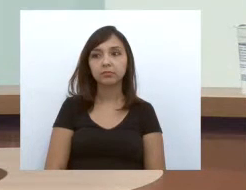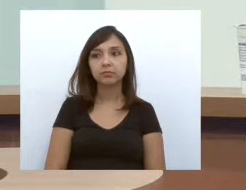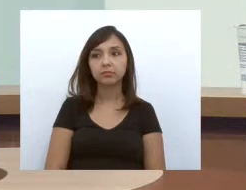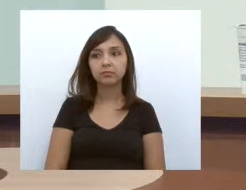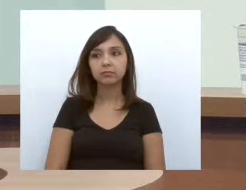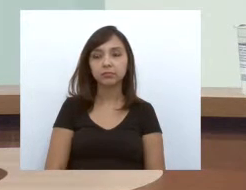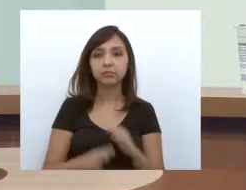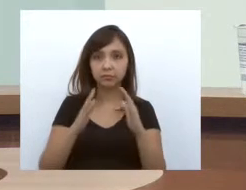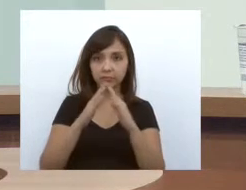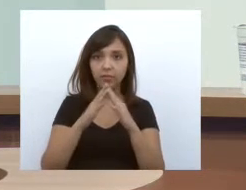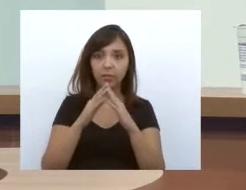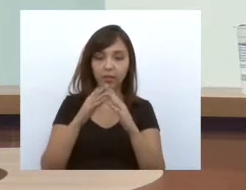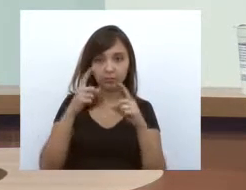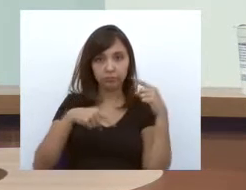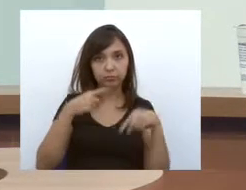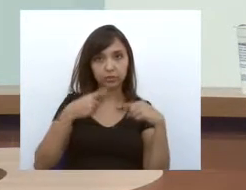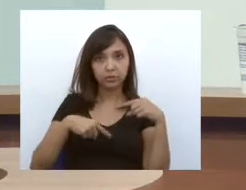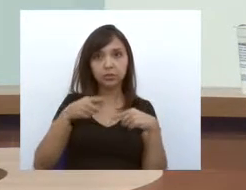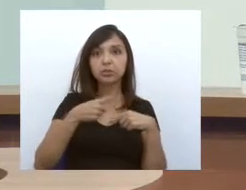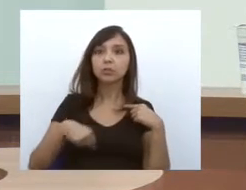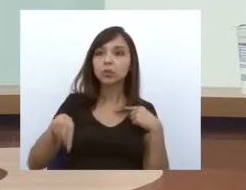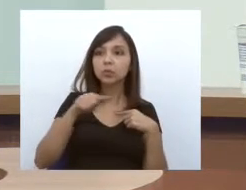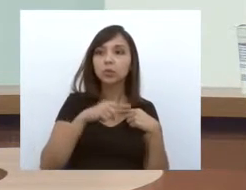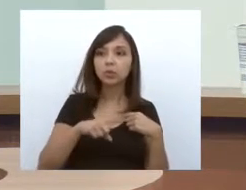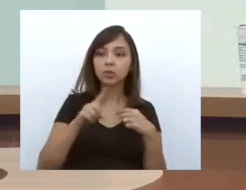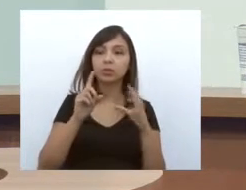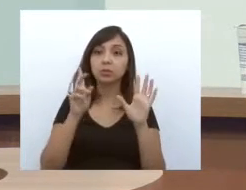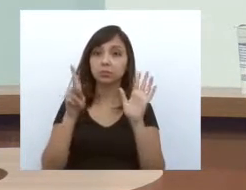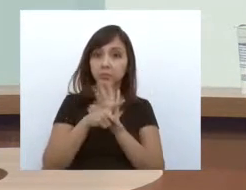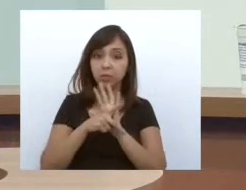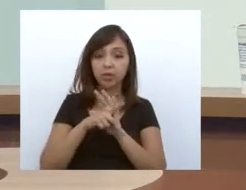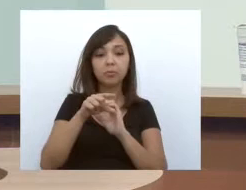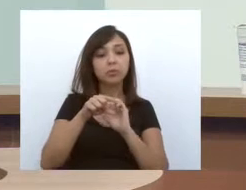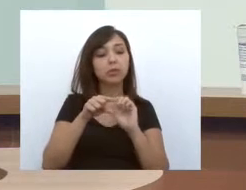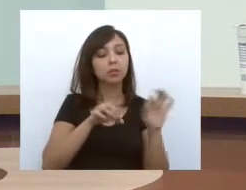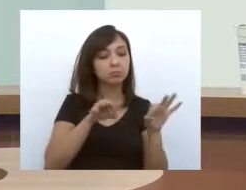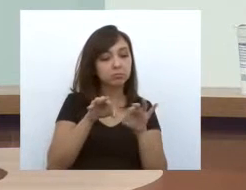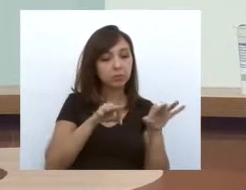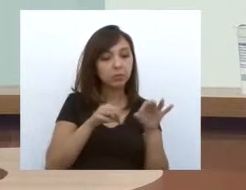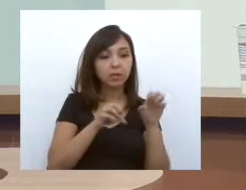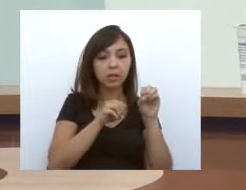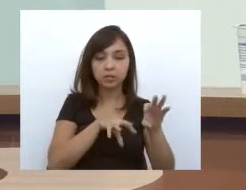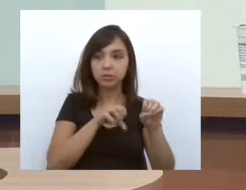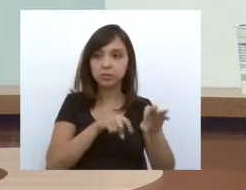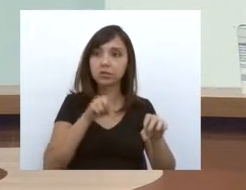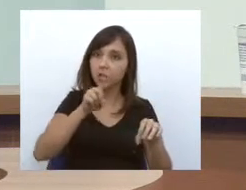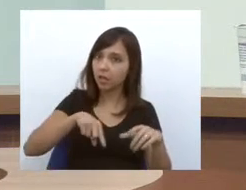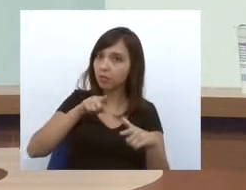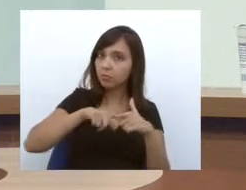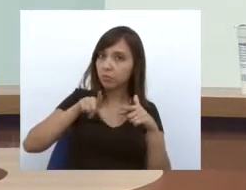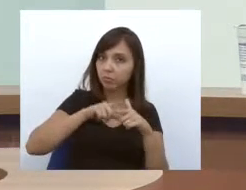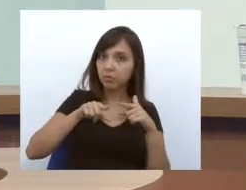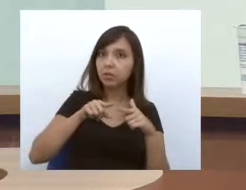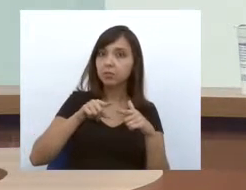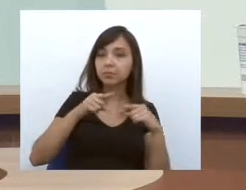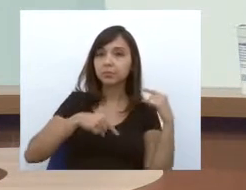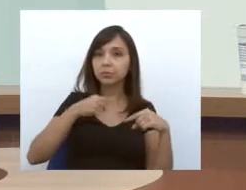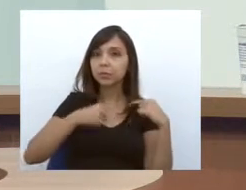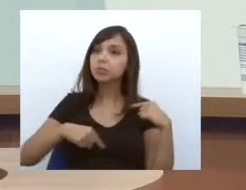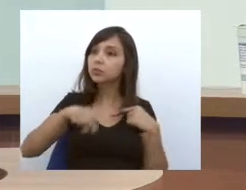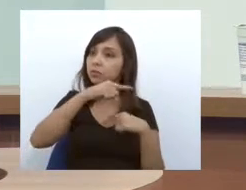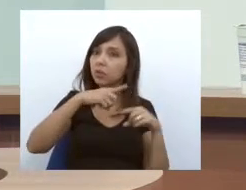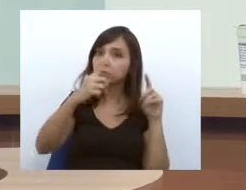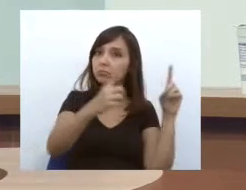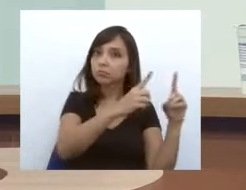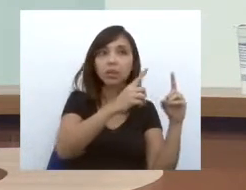Como aqui é uma casa política e a questão da reestruturação da educação é um problema político... E nós